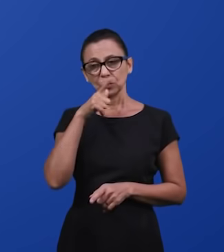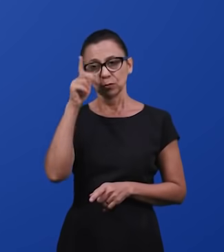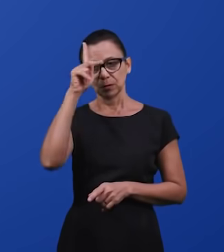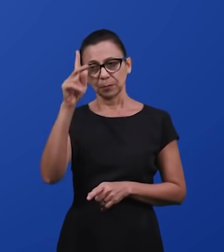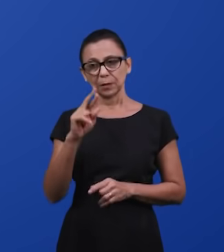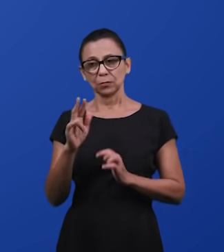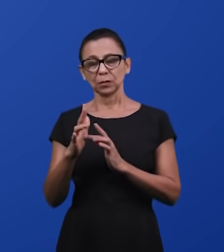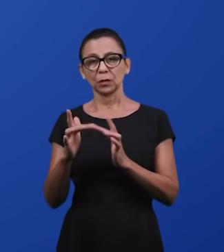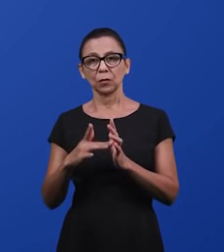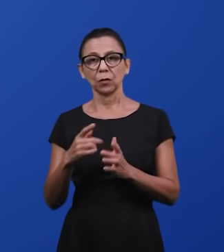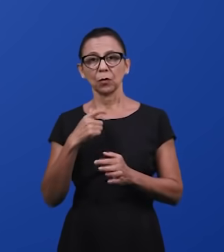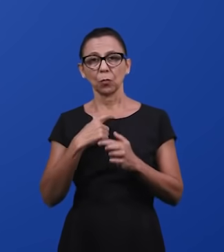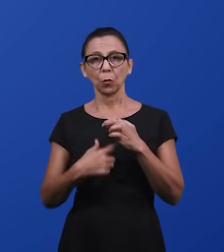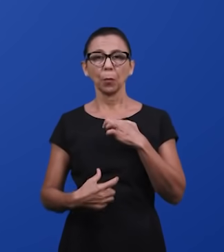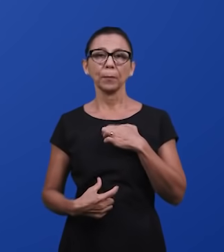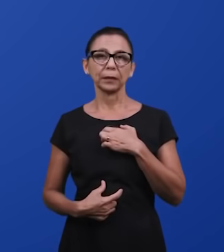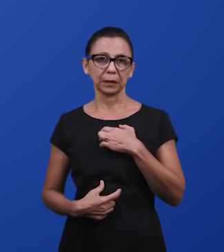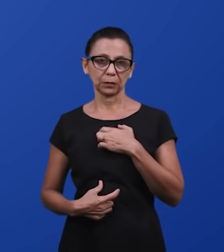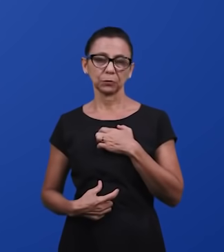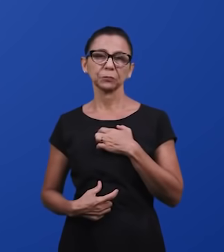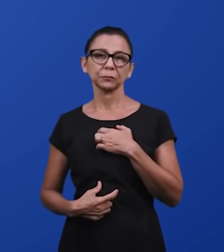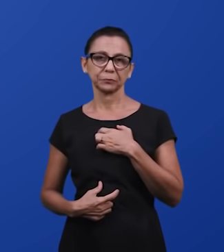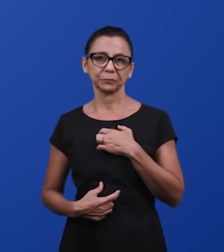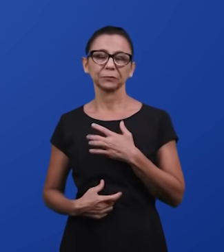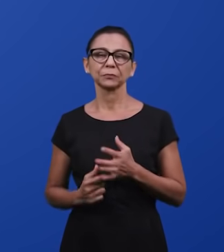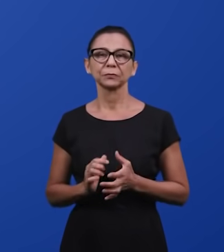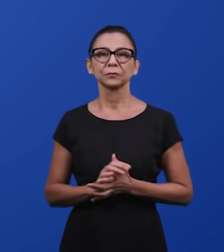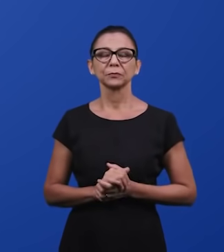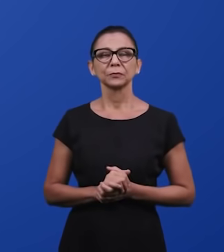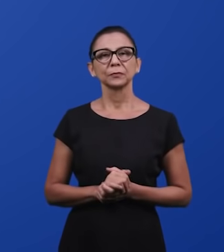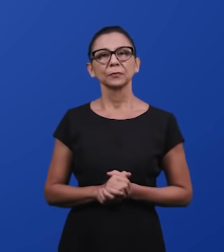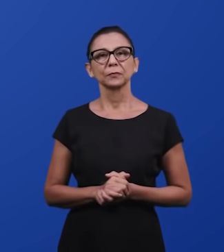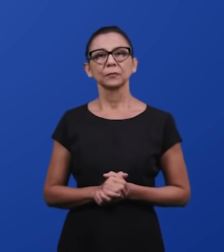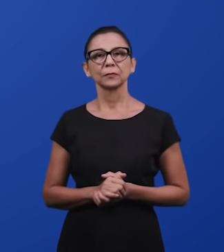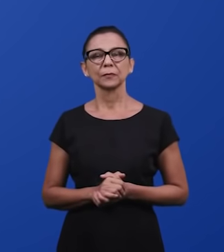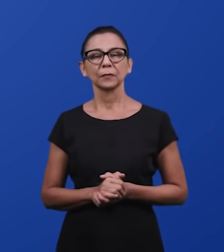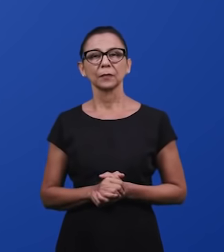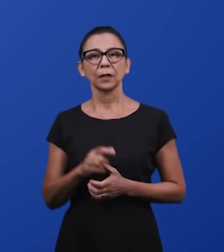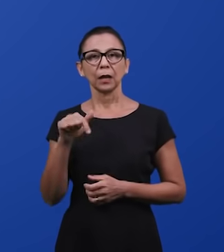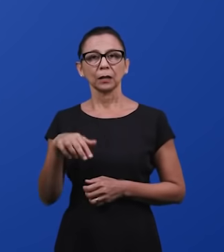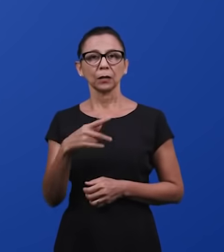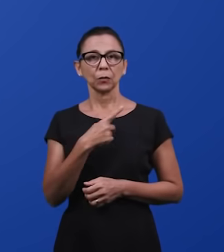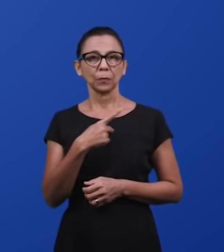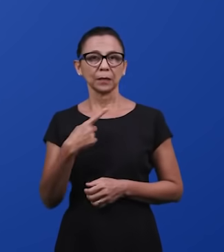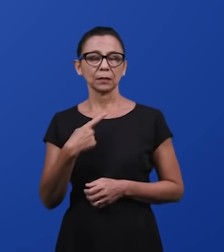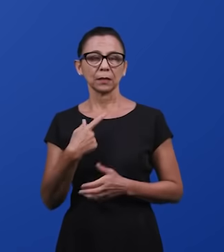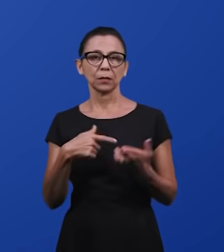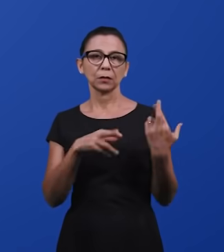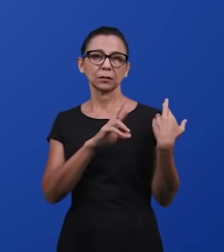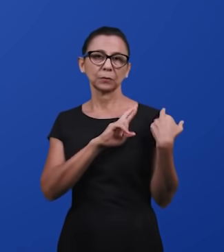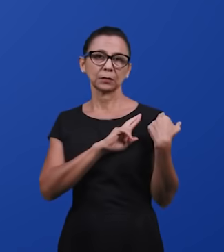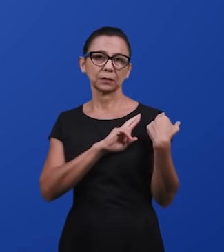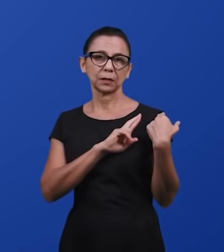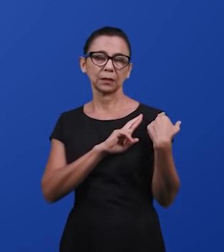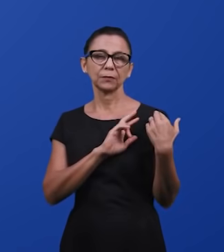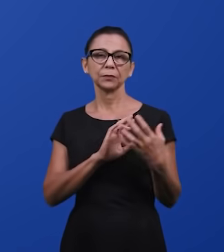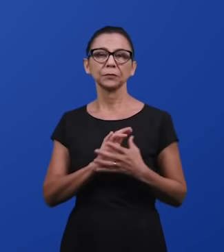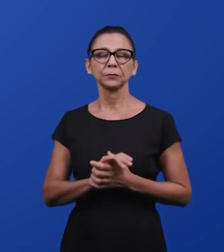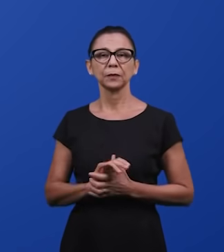Jefferson, estou obreiro na igreja de Medford, em Massachusetts, onde o responsável pela igreja é o pastor Abimael